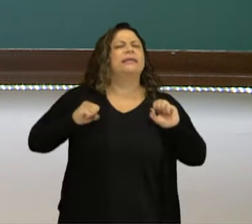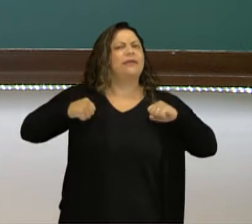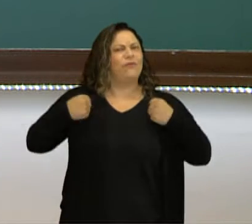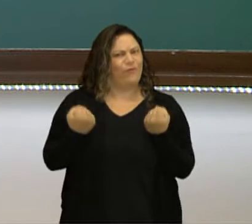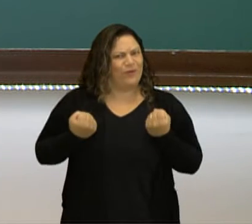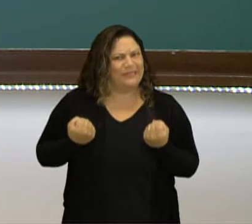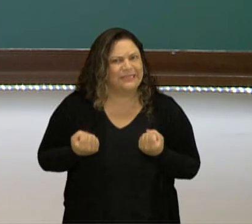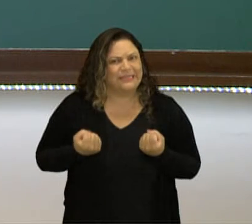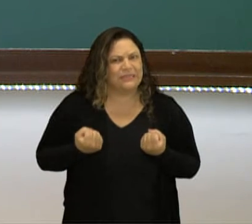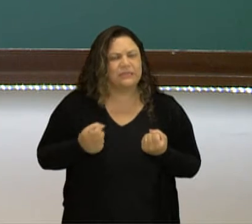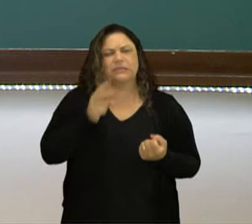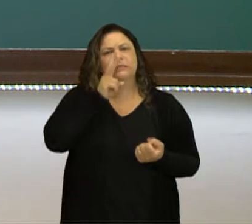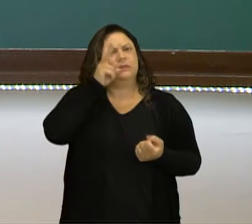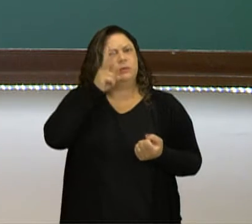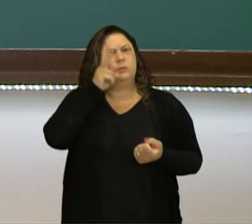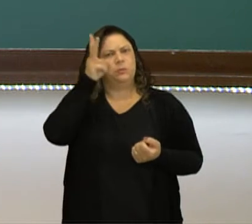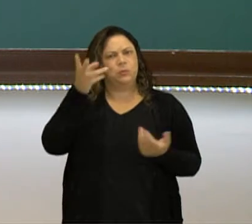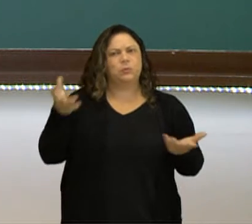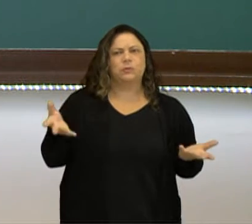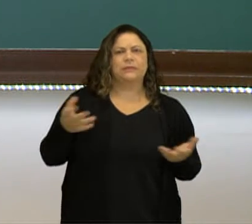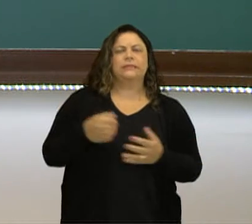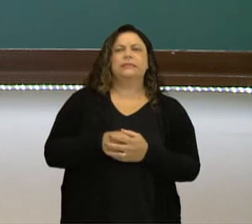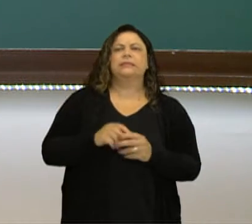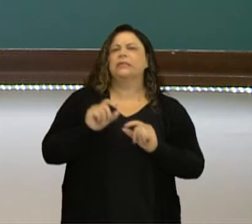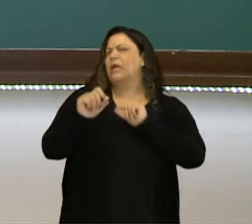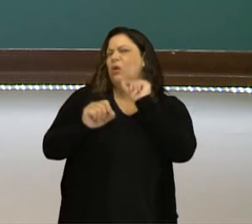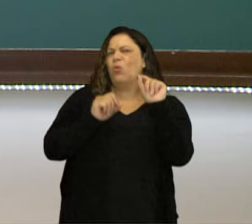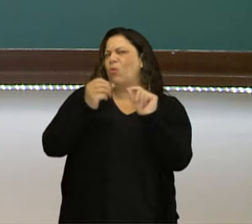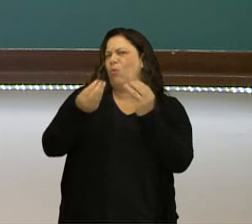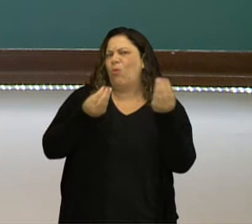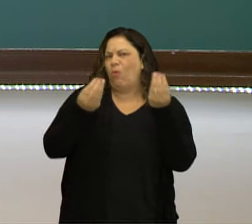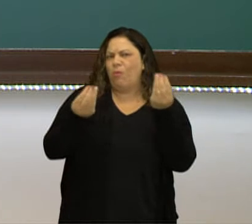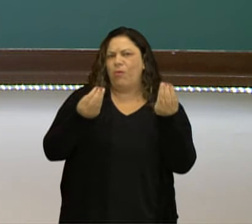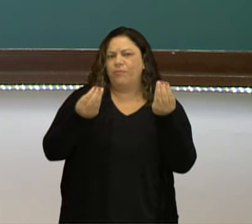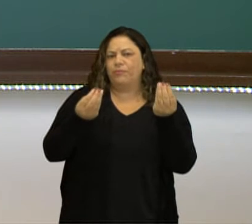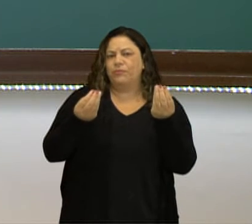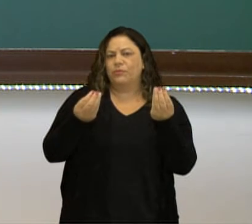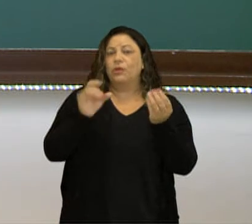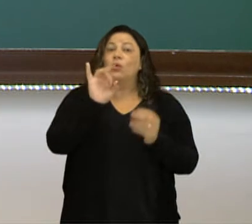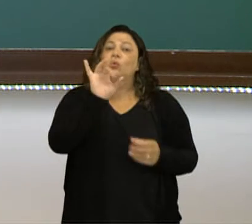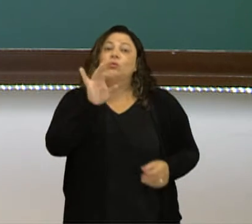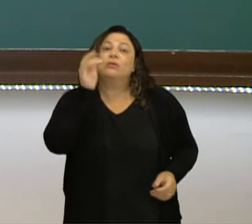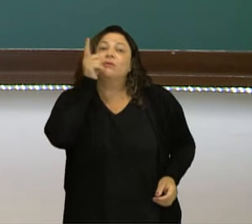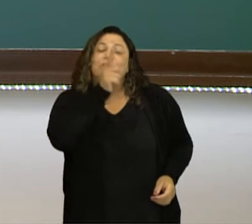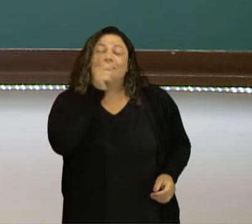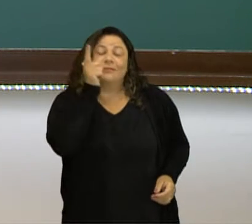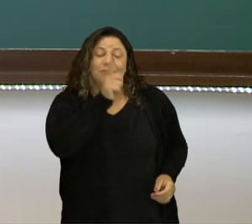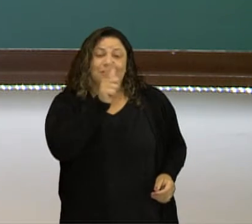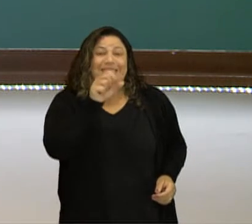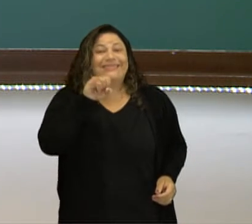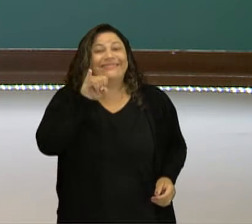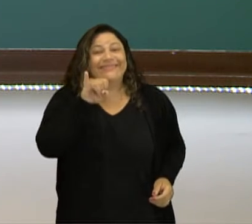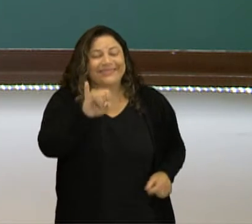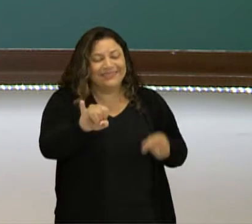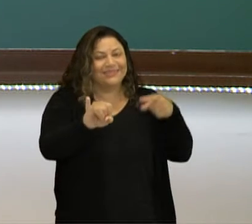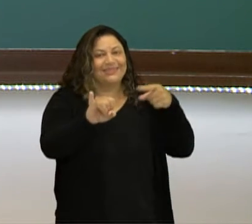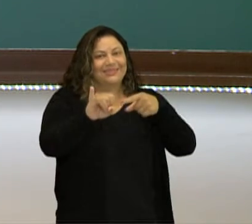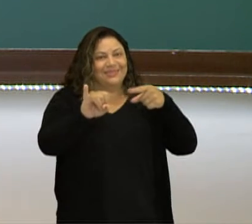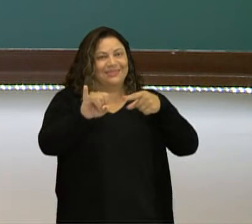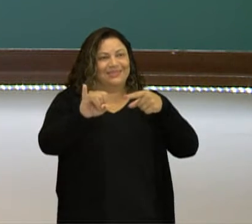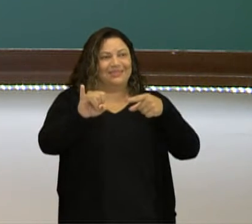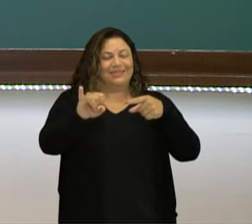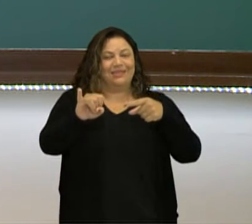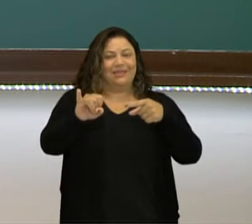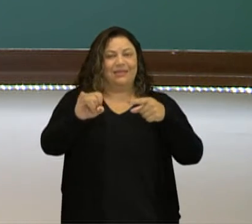acordo com a terceira lei de Newton, existe ação e reação para isso. Ou seja, eu só consigo fazer alguma coisa desde que essa alguma coisa interaja com